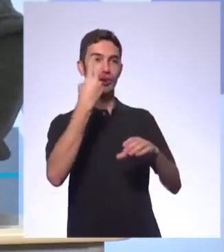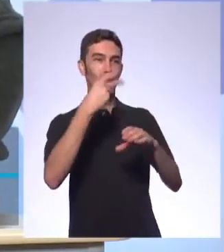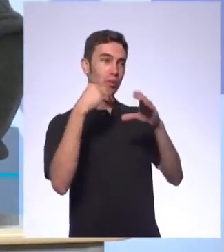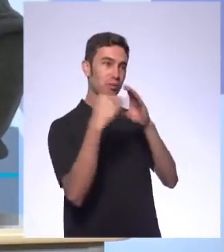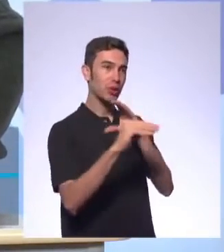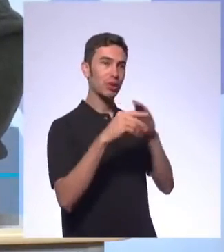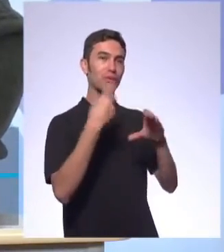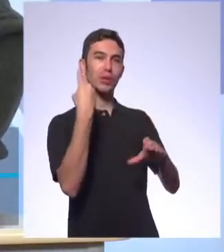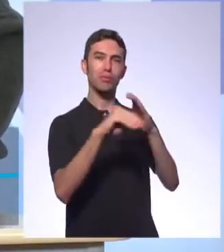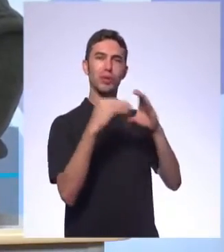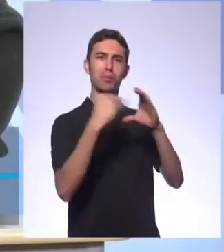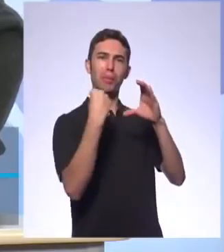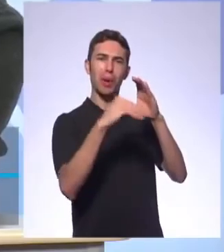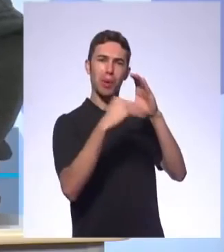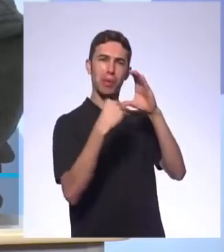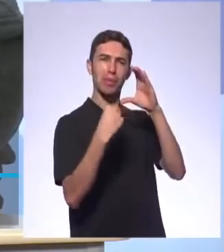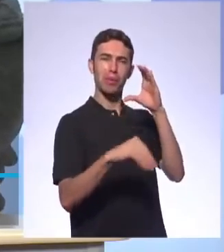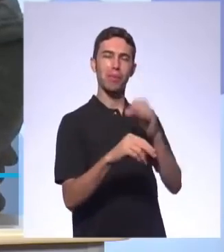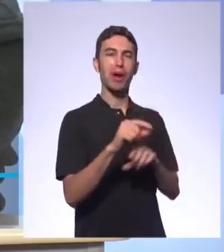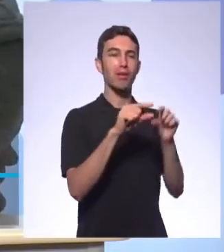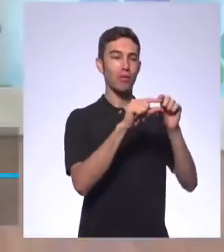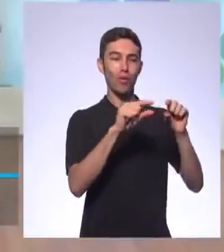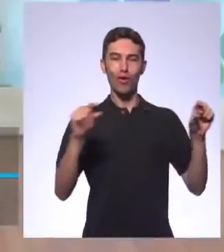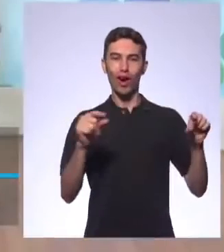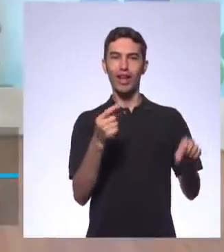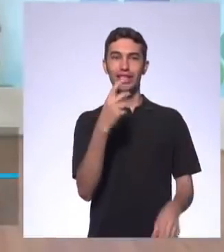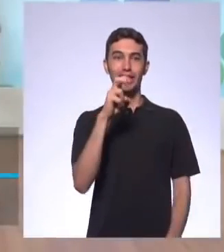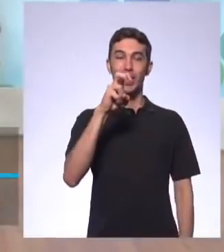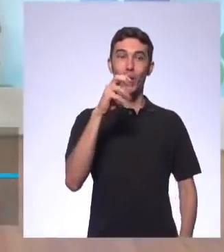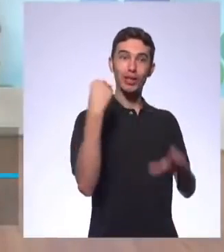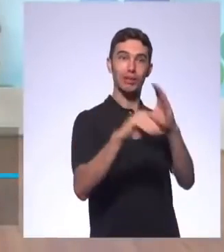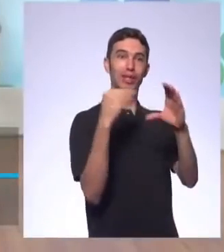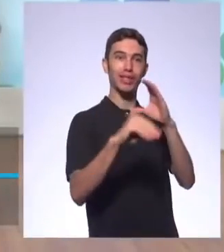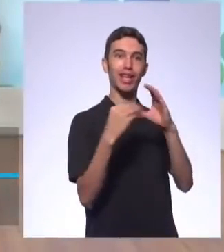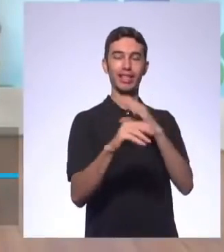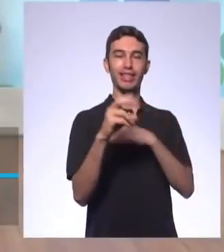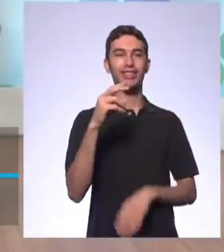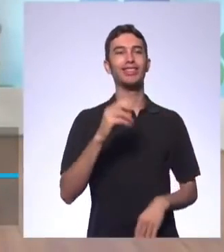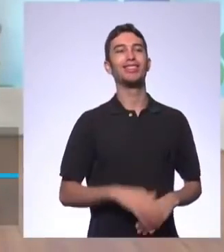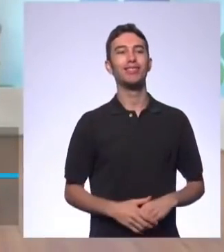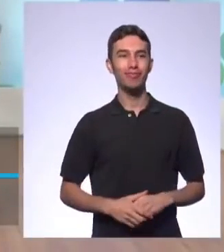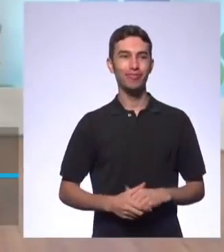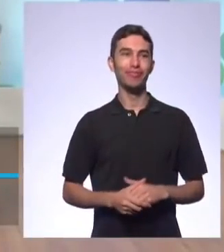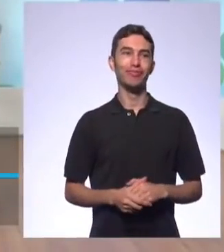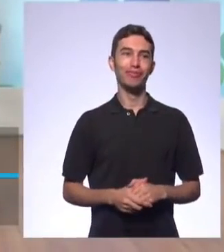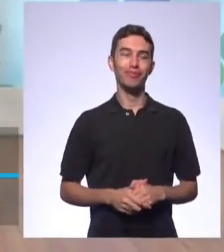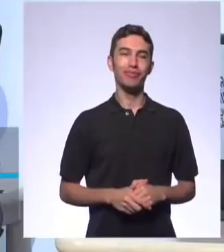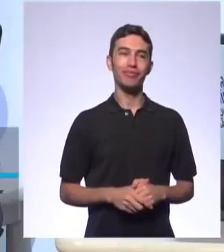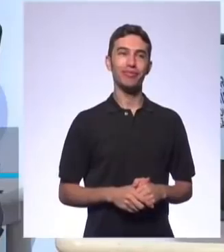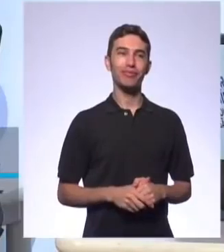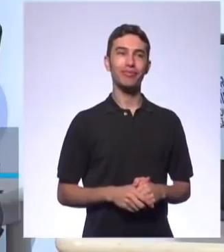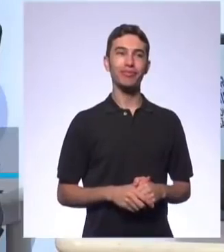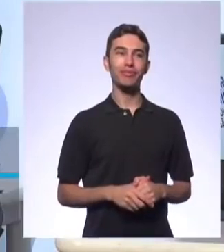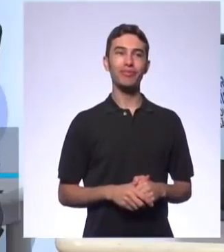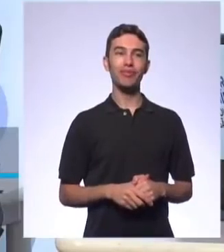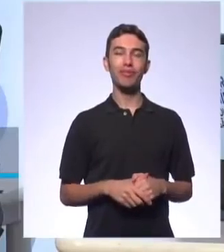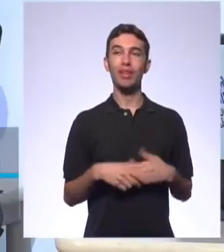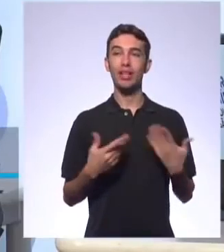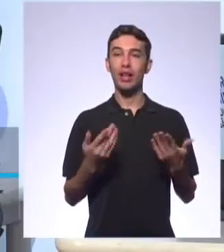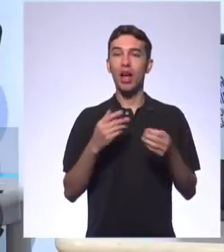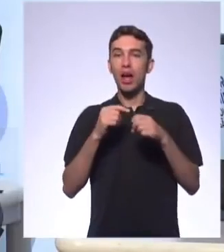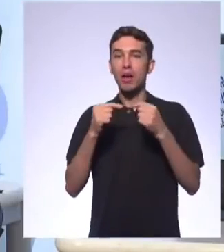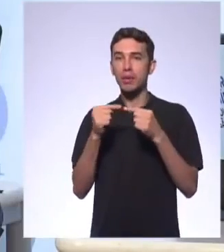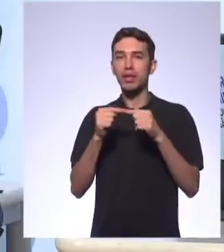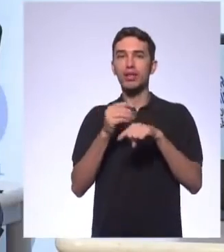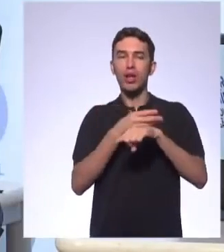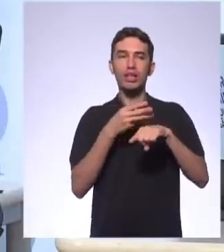você vai ver 500 mensagens para uma frase. Uma frase. Pois é. Então, É o quê? É uma conversa pelo WhatsApp. Muita gente colocou aqui